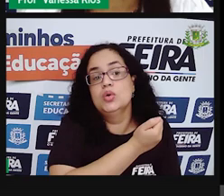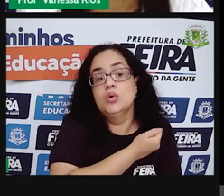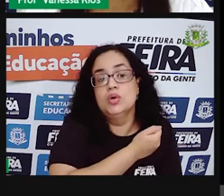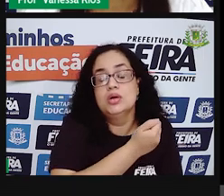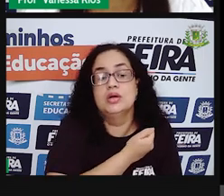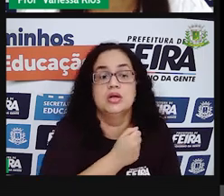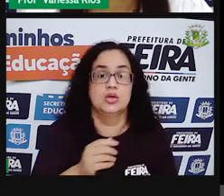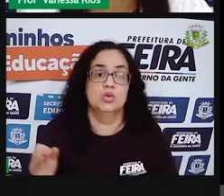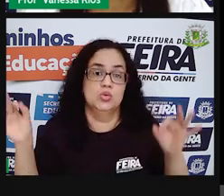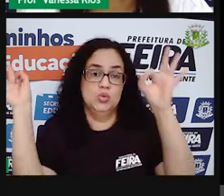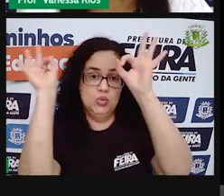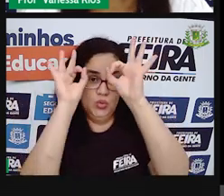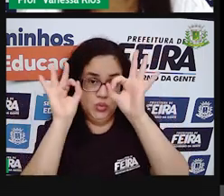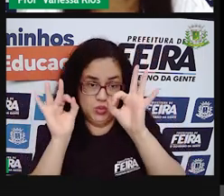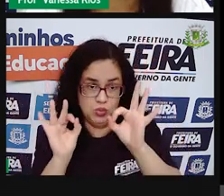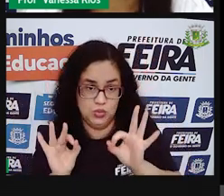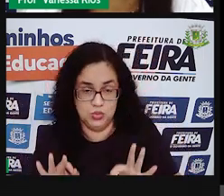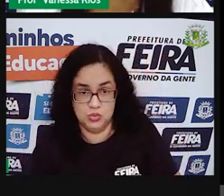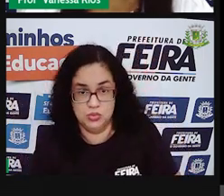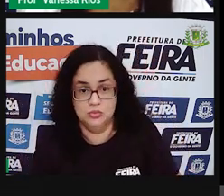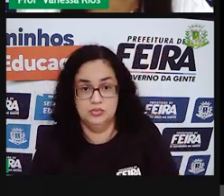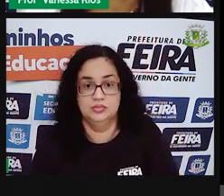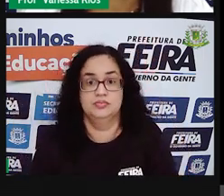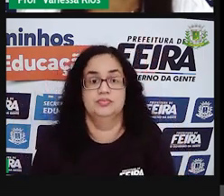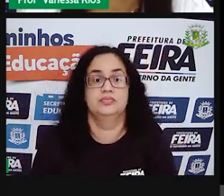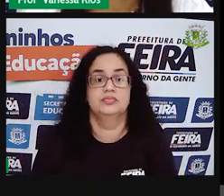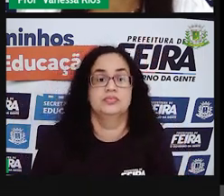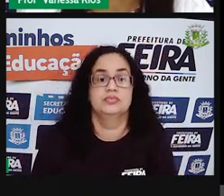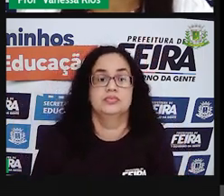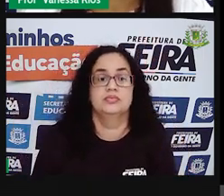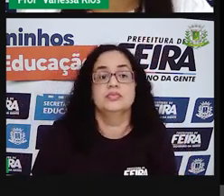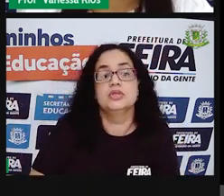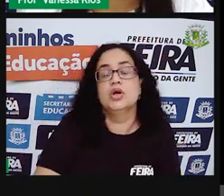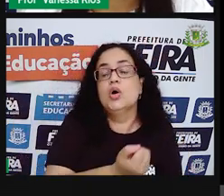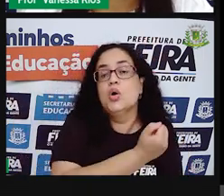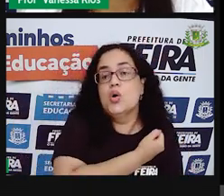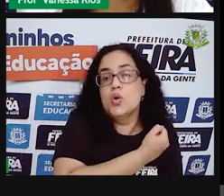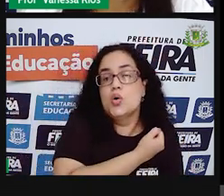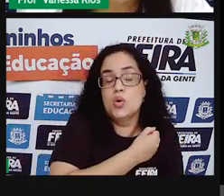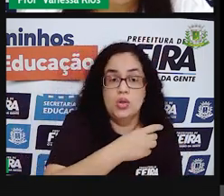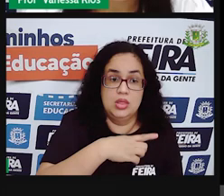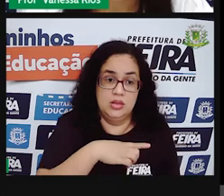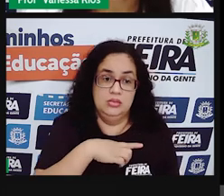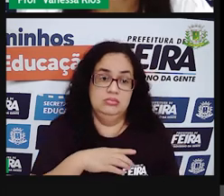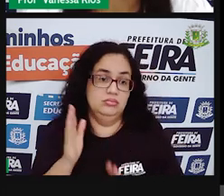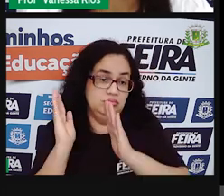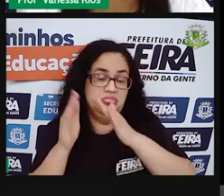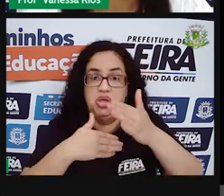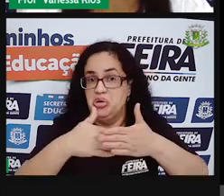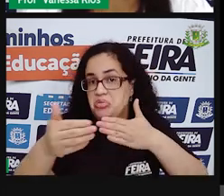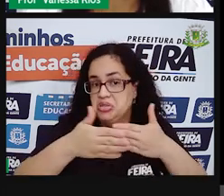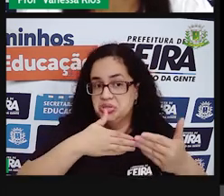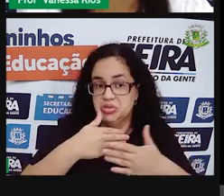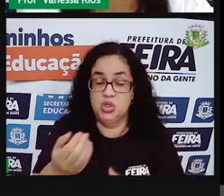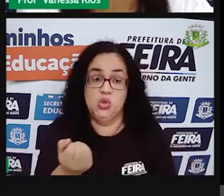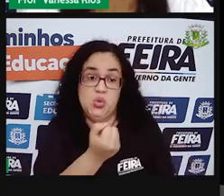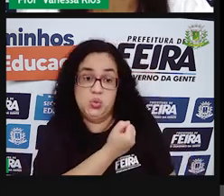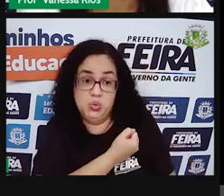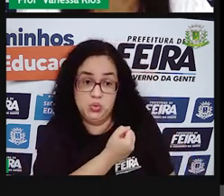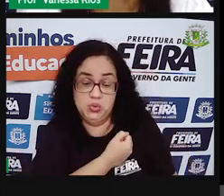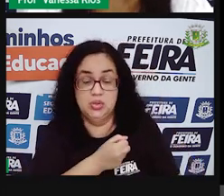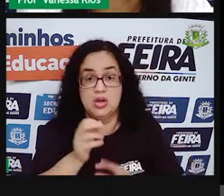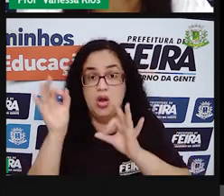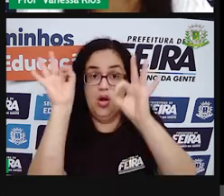forma de organização de números, no, na qual os números não aparecem de forma aleatória, eles aparecem de